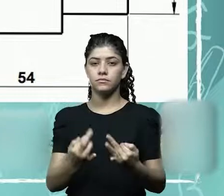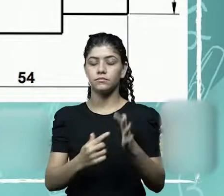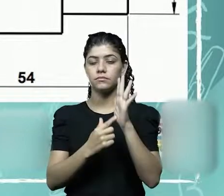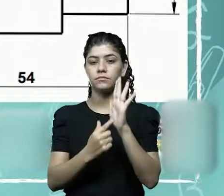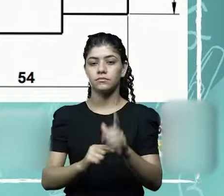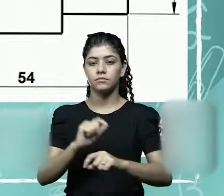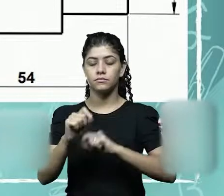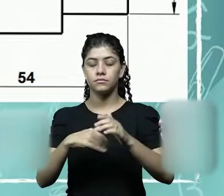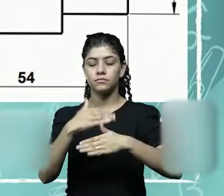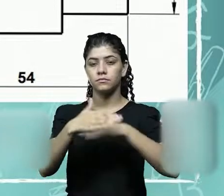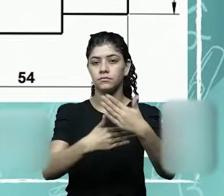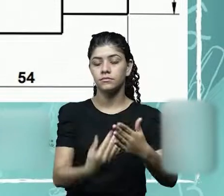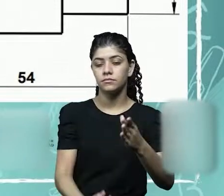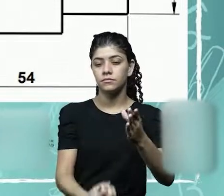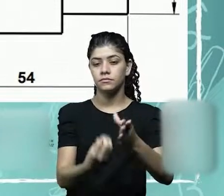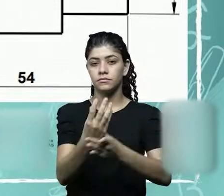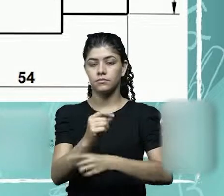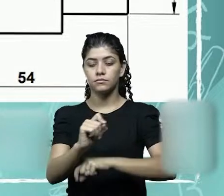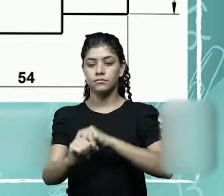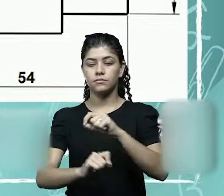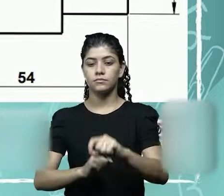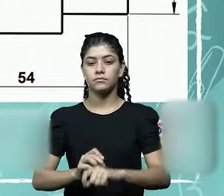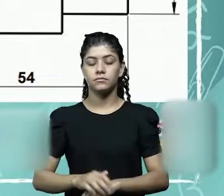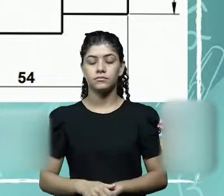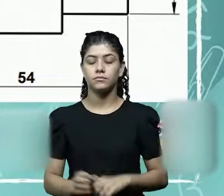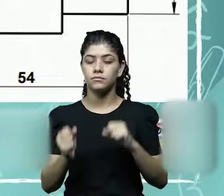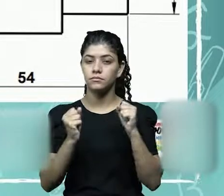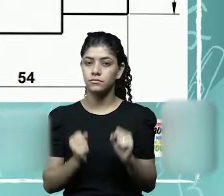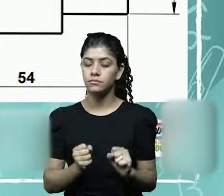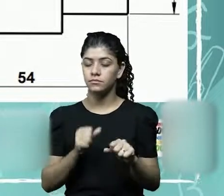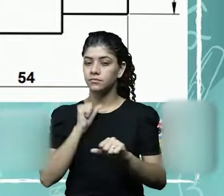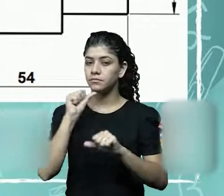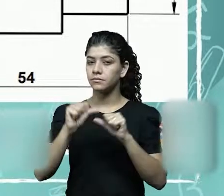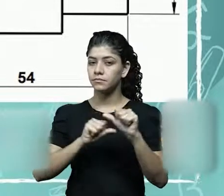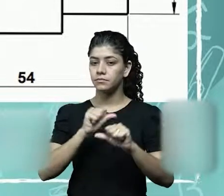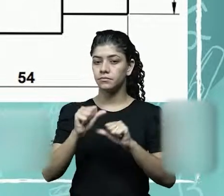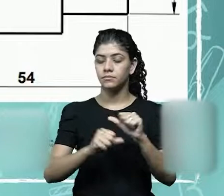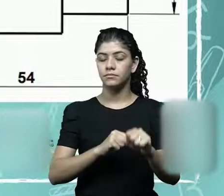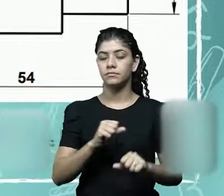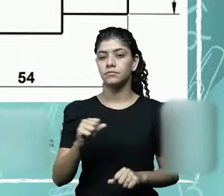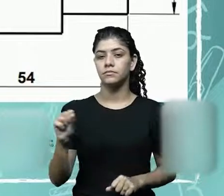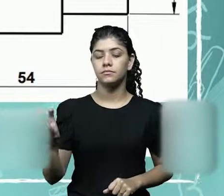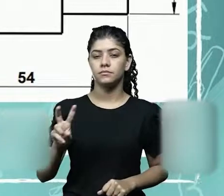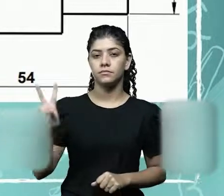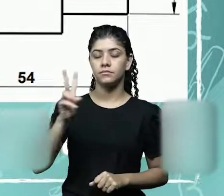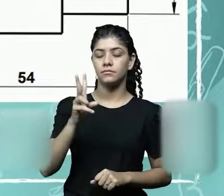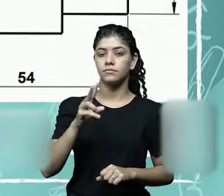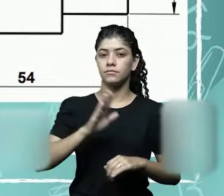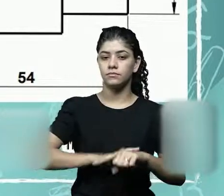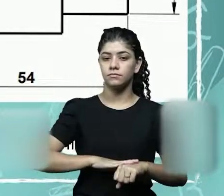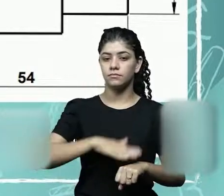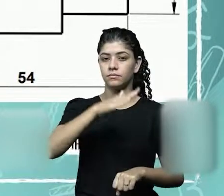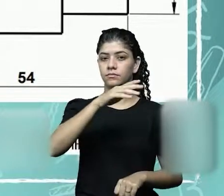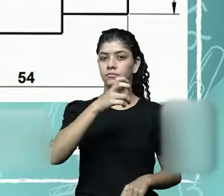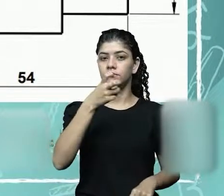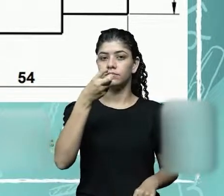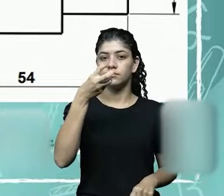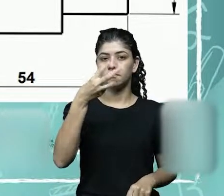durante o processo de fabricação, a dimensão poderá variar entre um valor máximo de